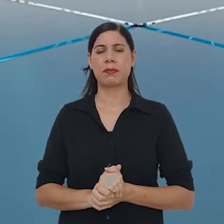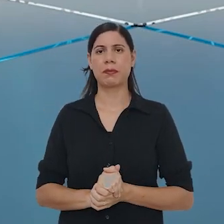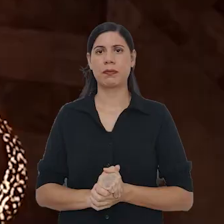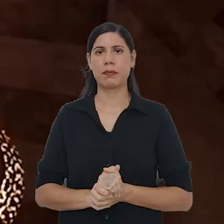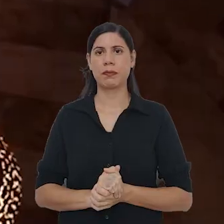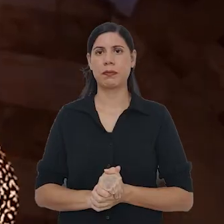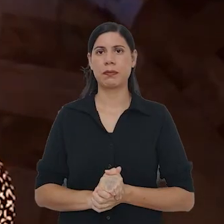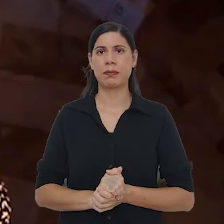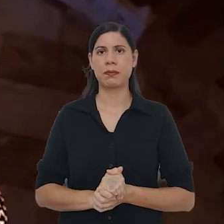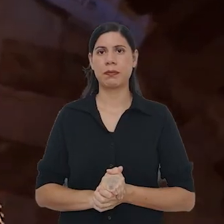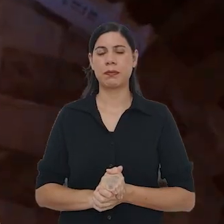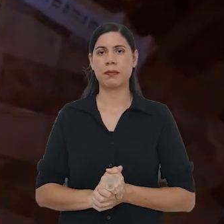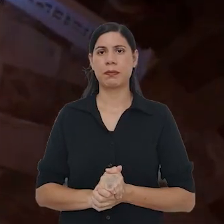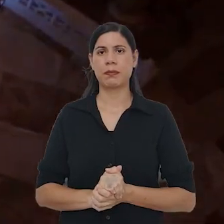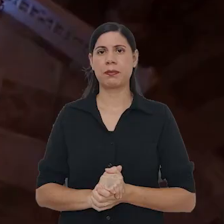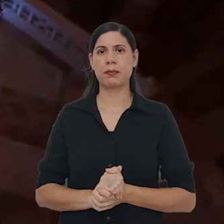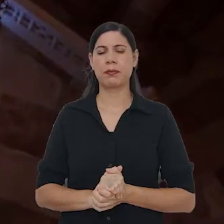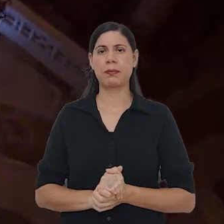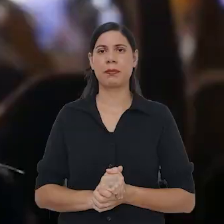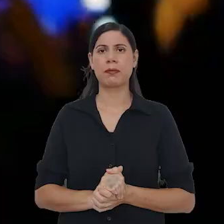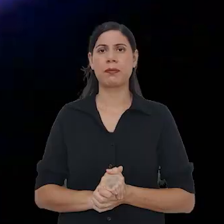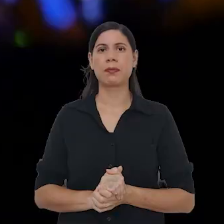projetos.